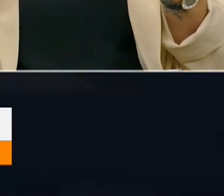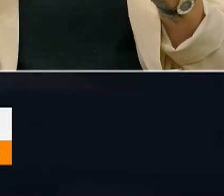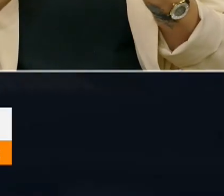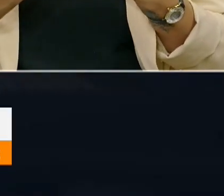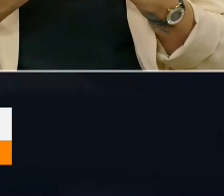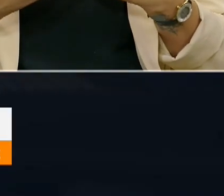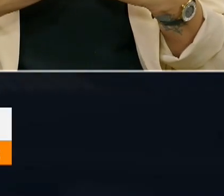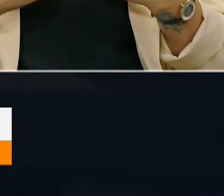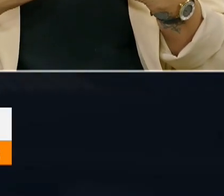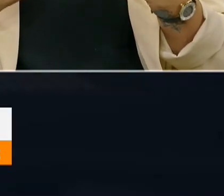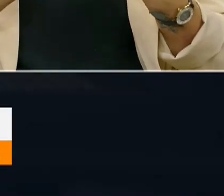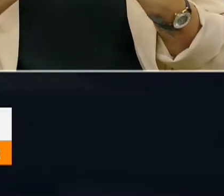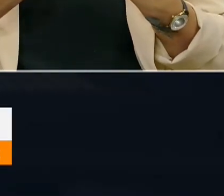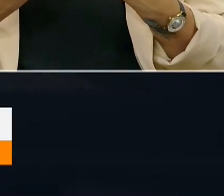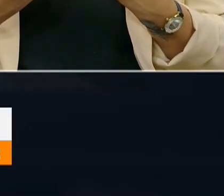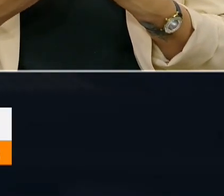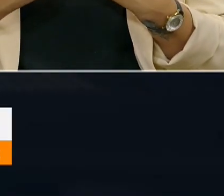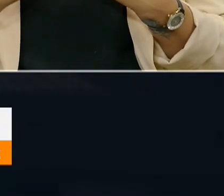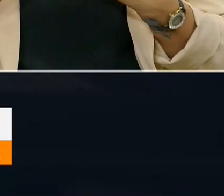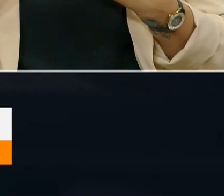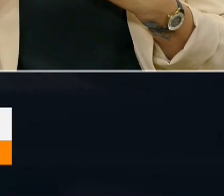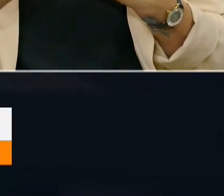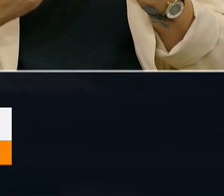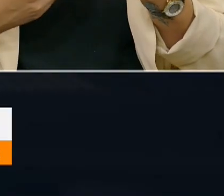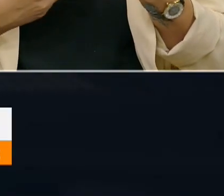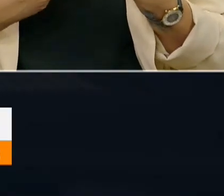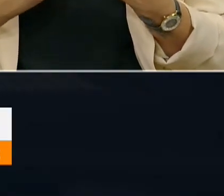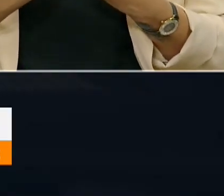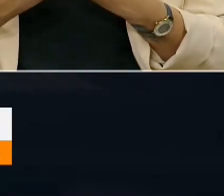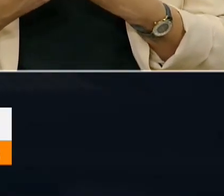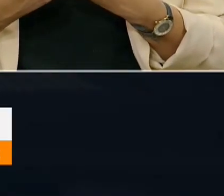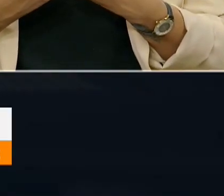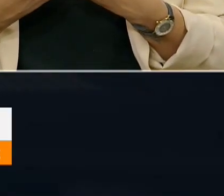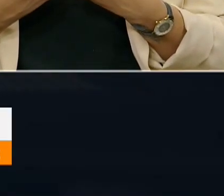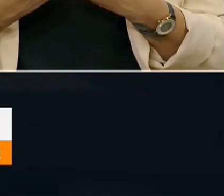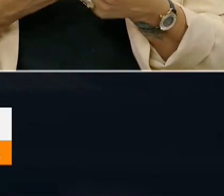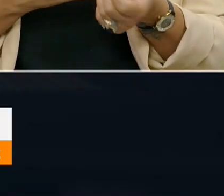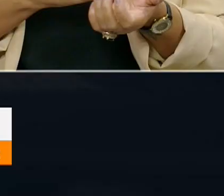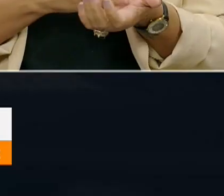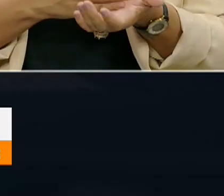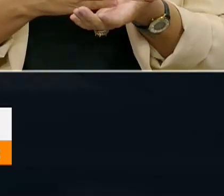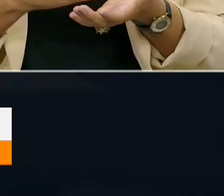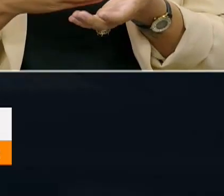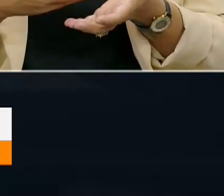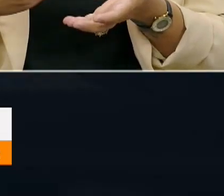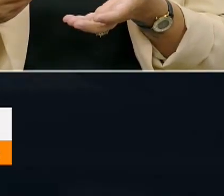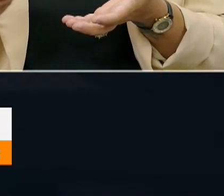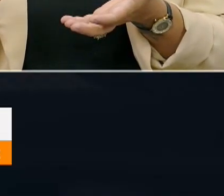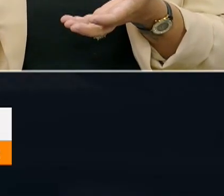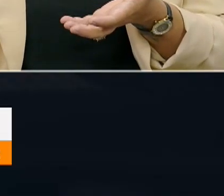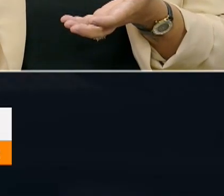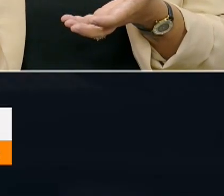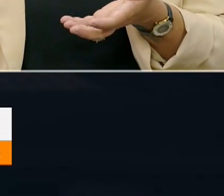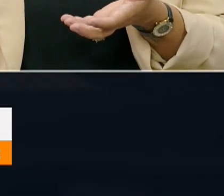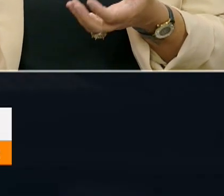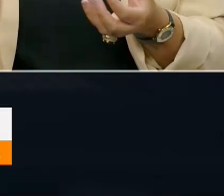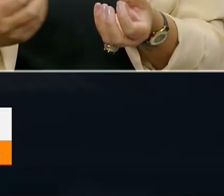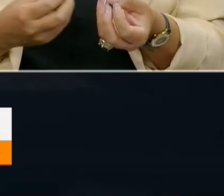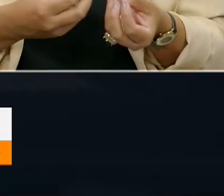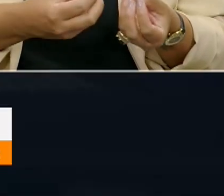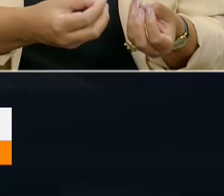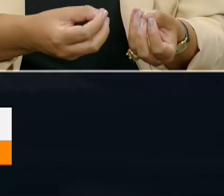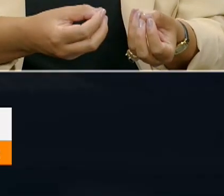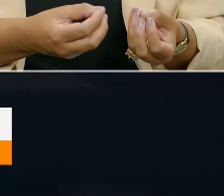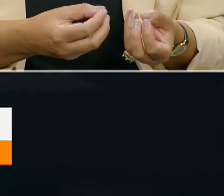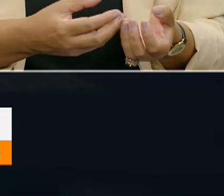nosso cérebro trabalha? Como que a gente vê? Como que ele processa esse fim que vem acontecendo? A